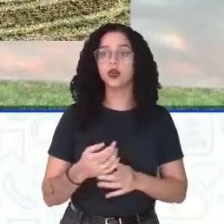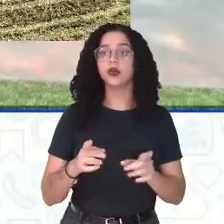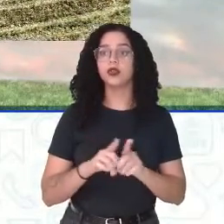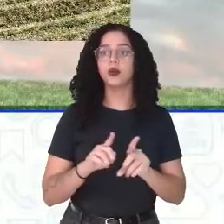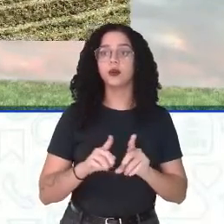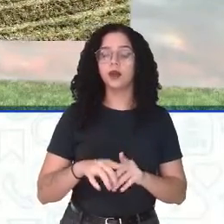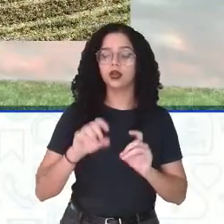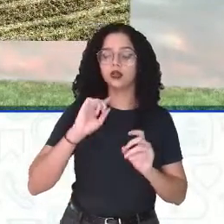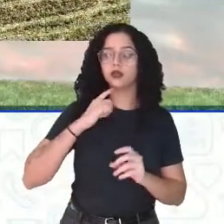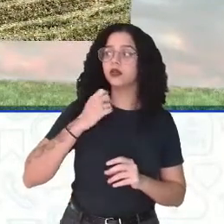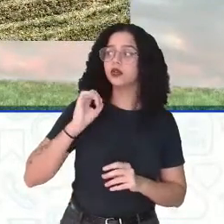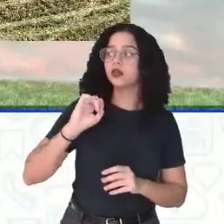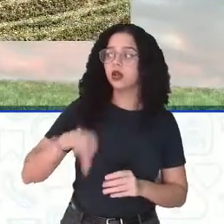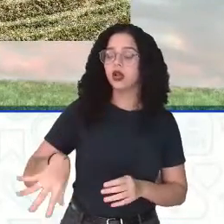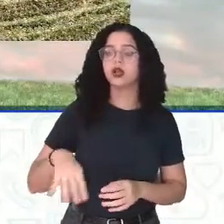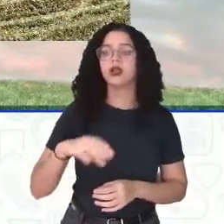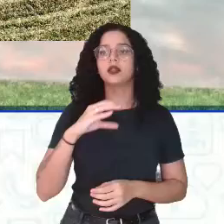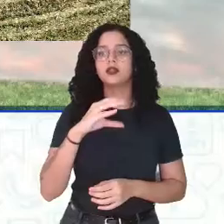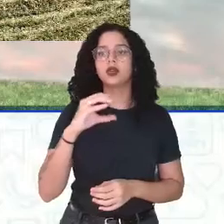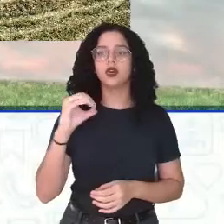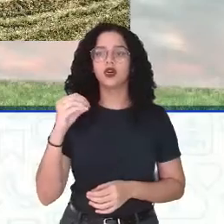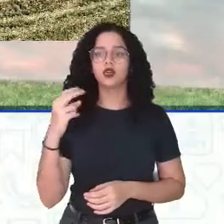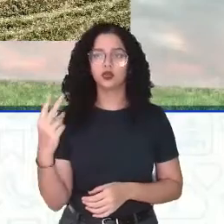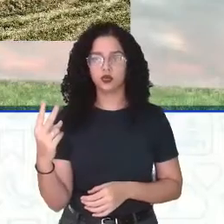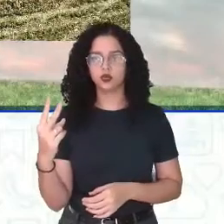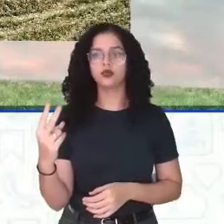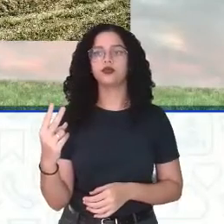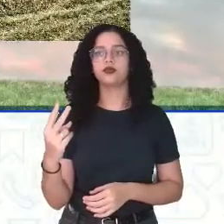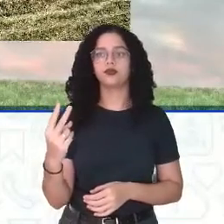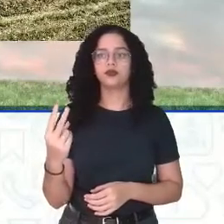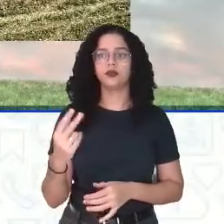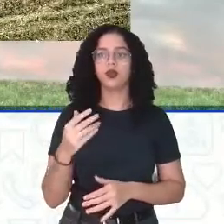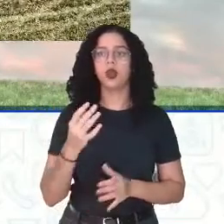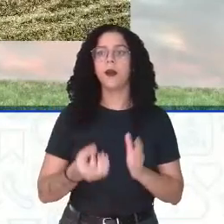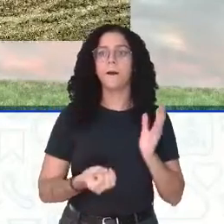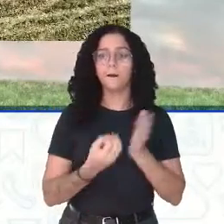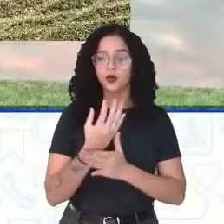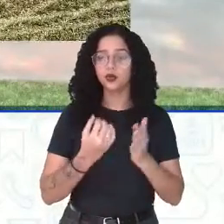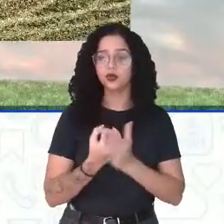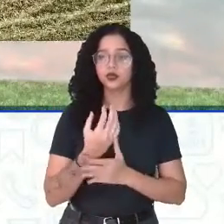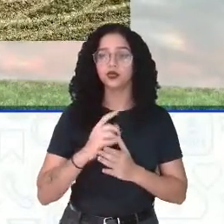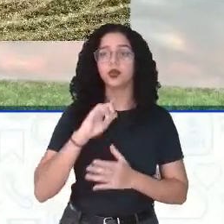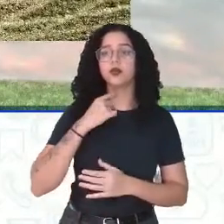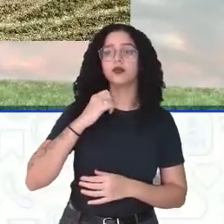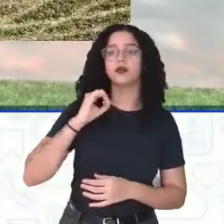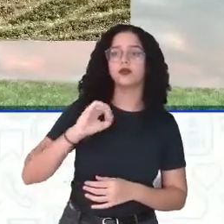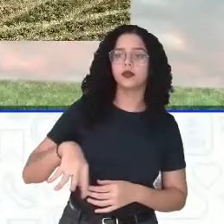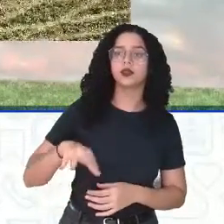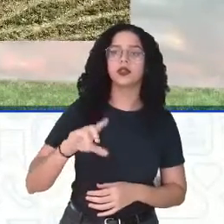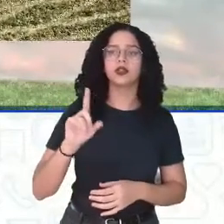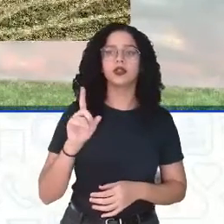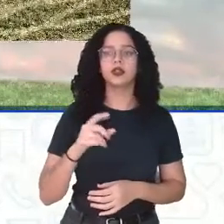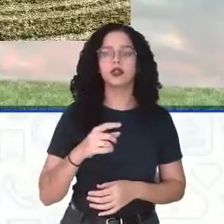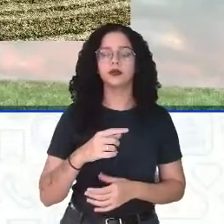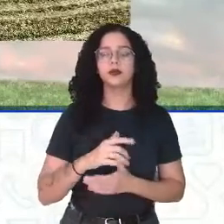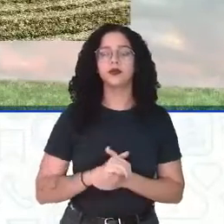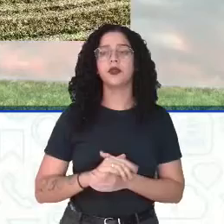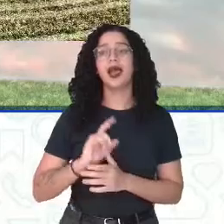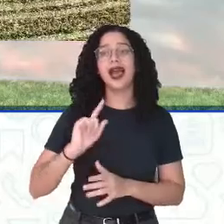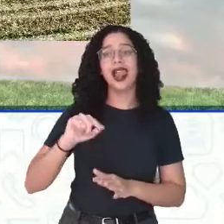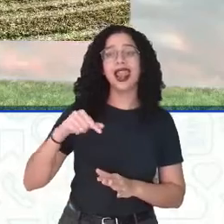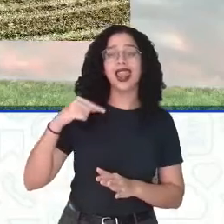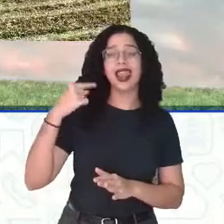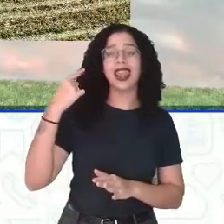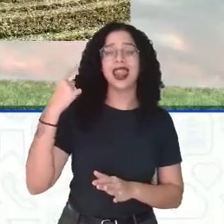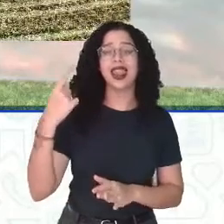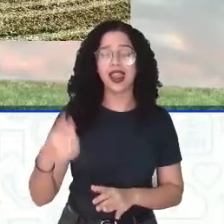emissão de dióxido de carbono, a produção de resíduos e rejeitos, além do